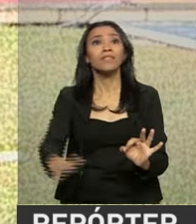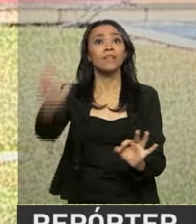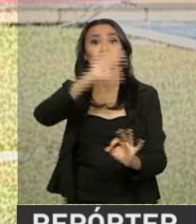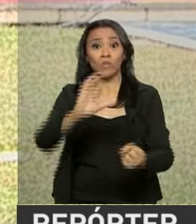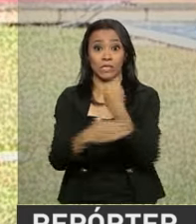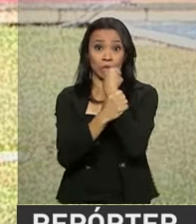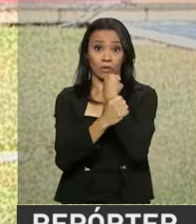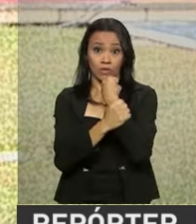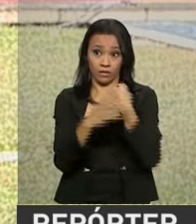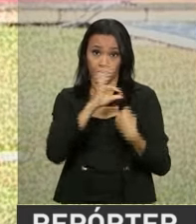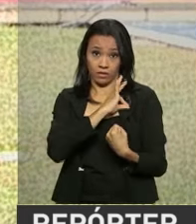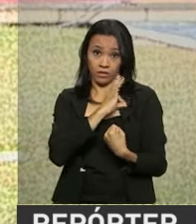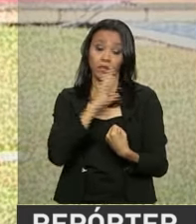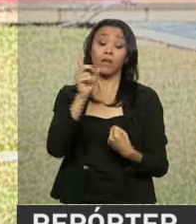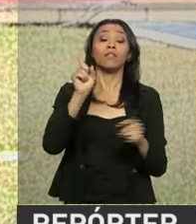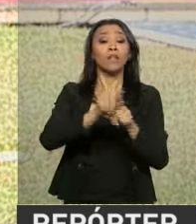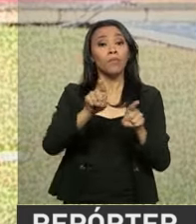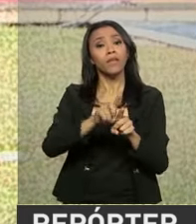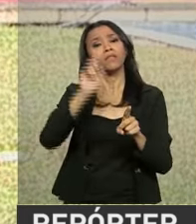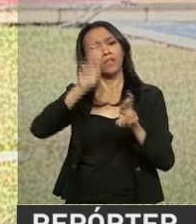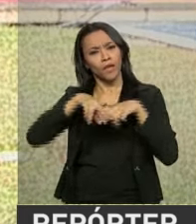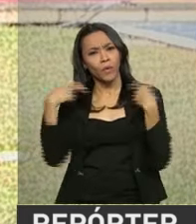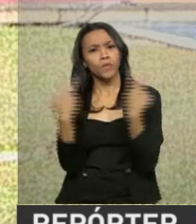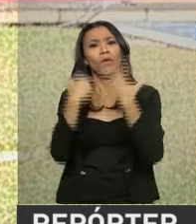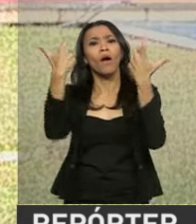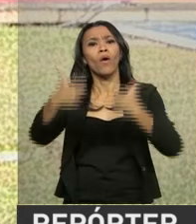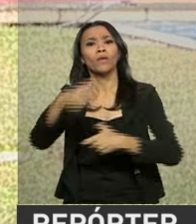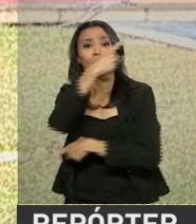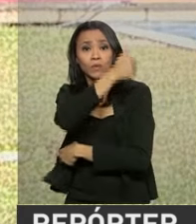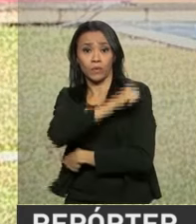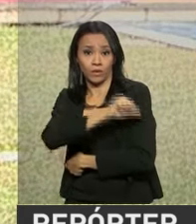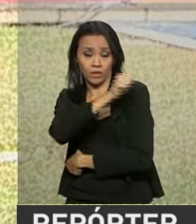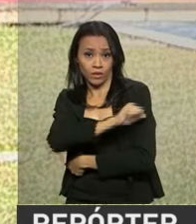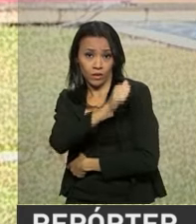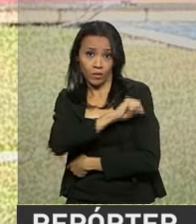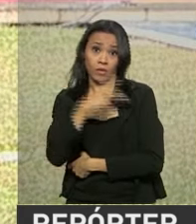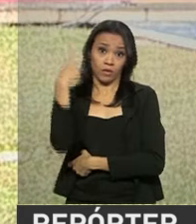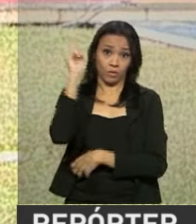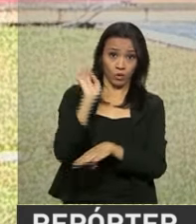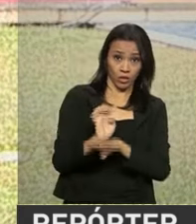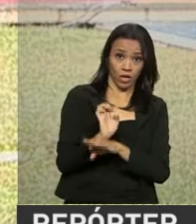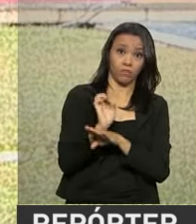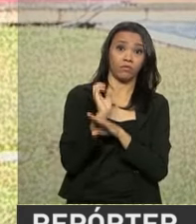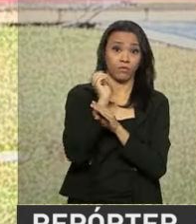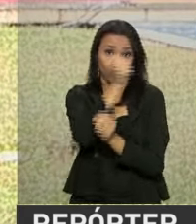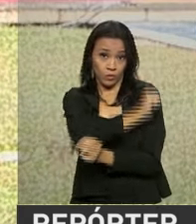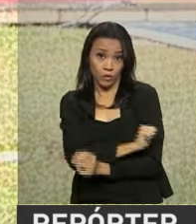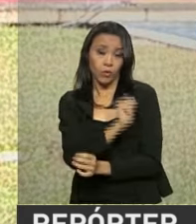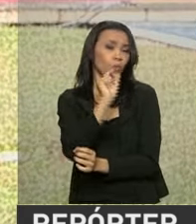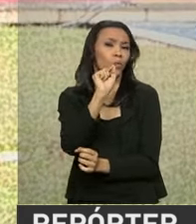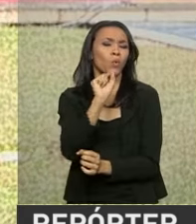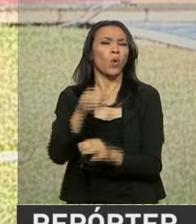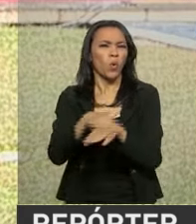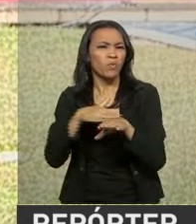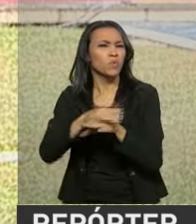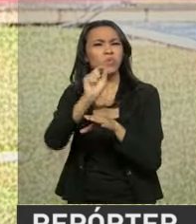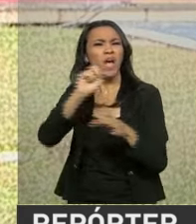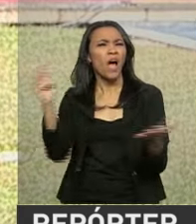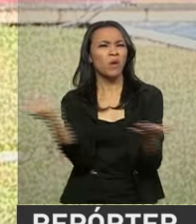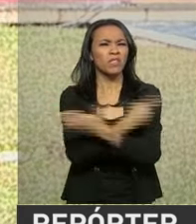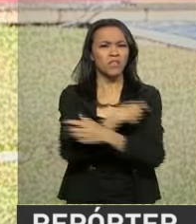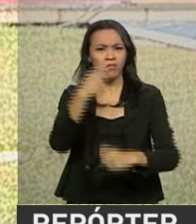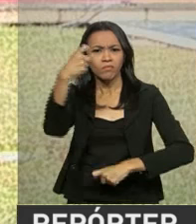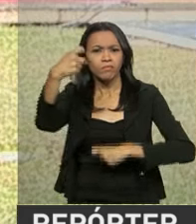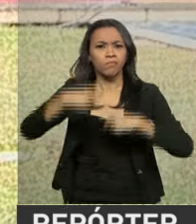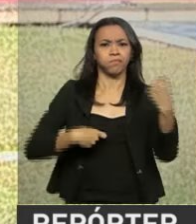de Moraes, se reuniu no Rio de Janeiro com o secretário de Segurança Pública do Estado. Eles conversaram sobre o caso do estupro